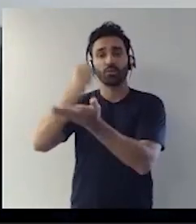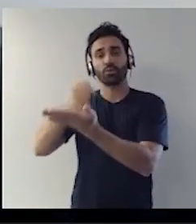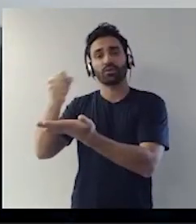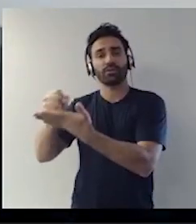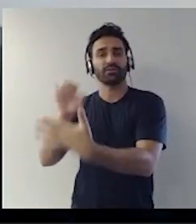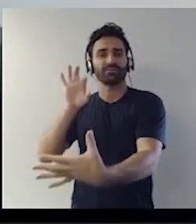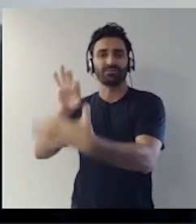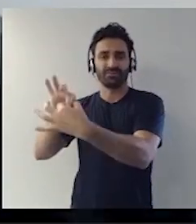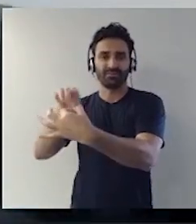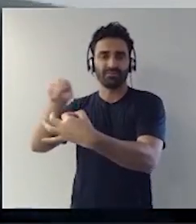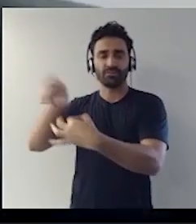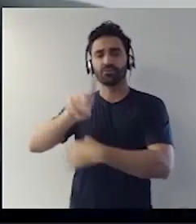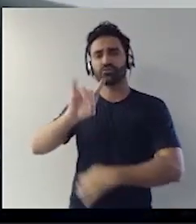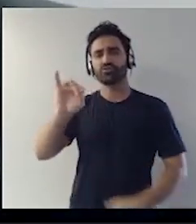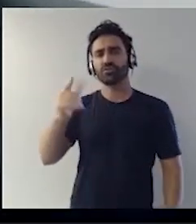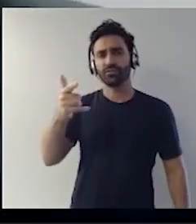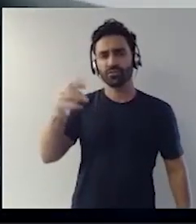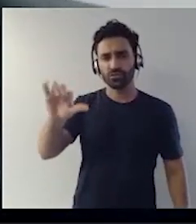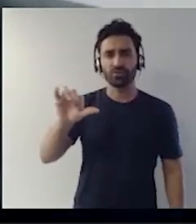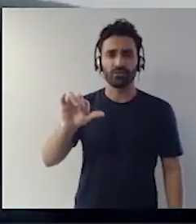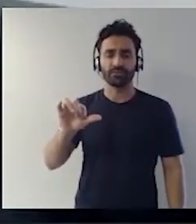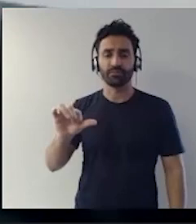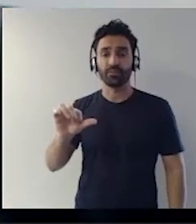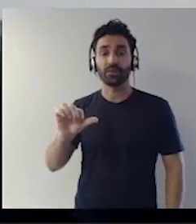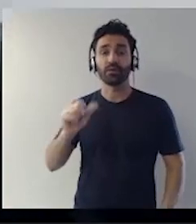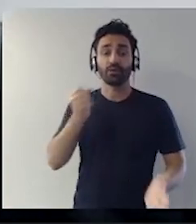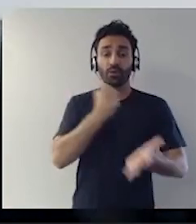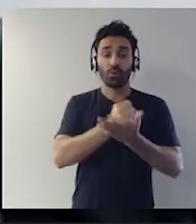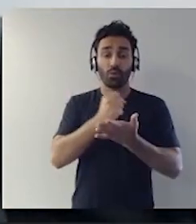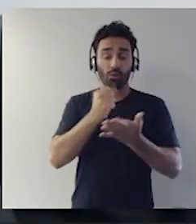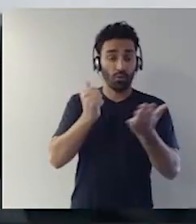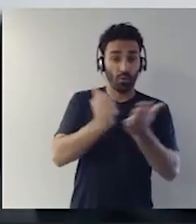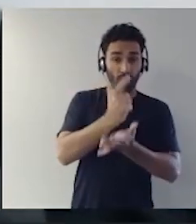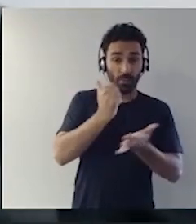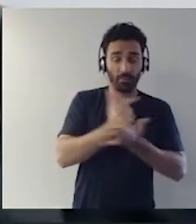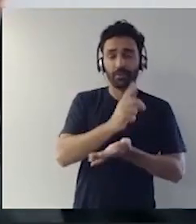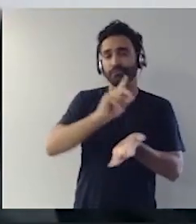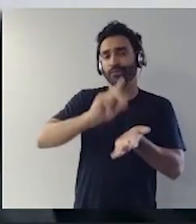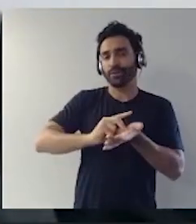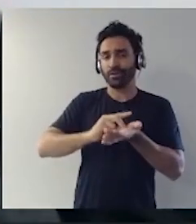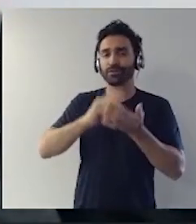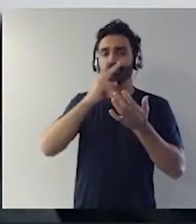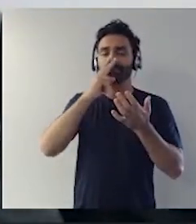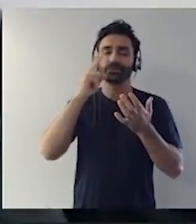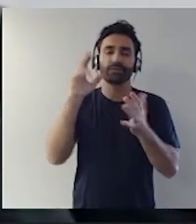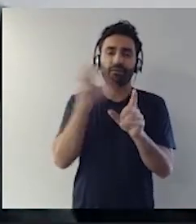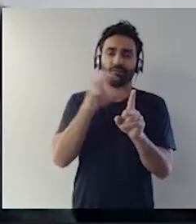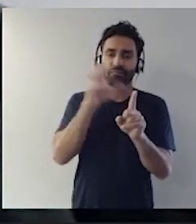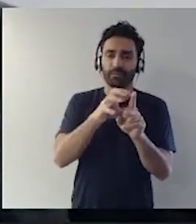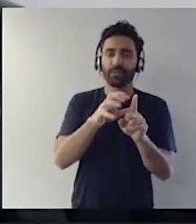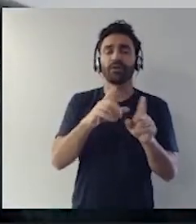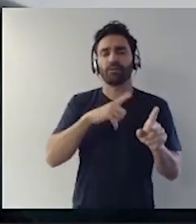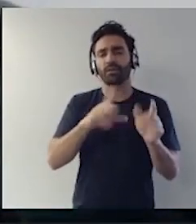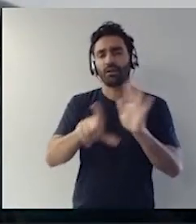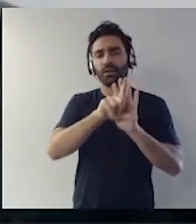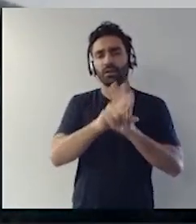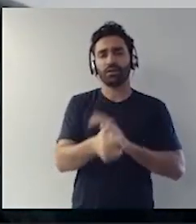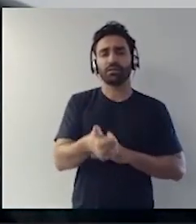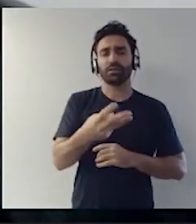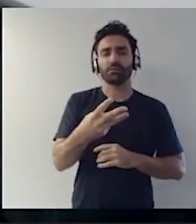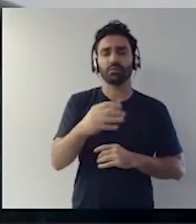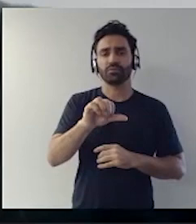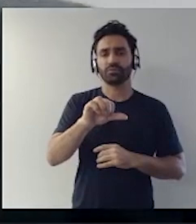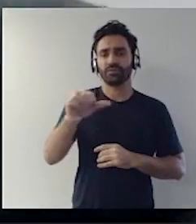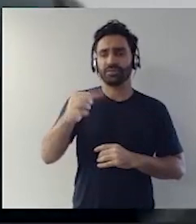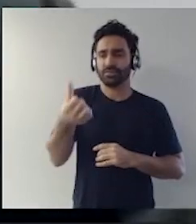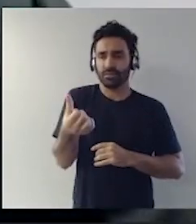no dia 29. As compras públicas foram muito impactadas. Nós temos a Lei 13.976, que procurou dar